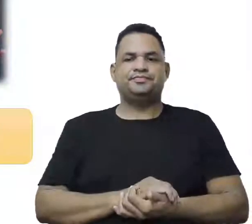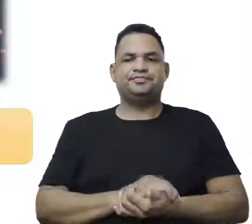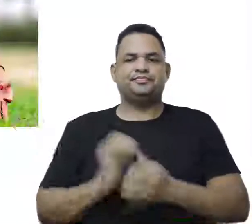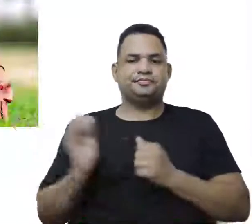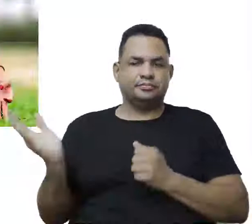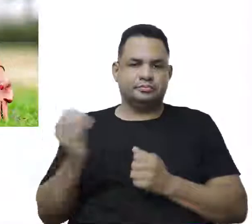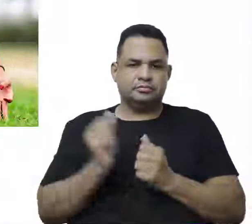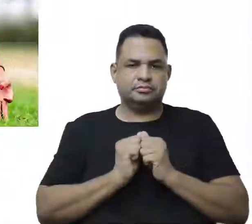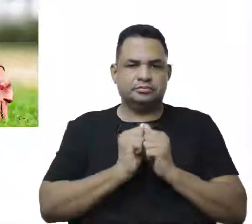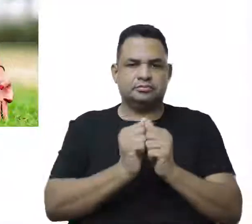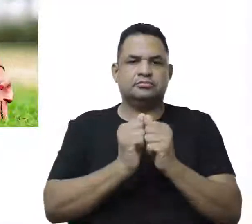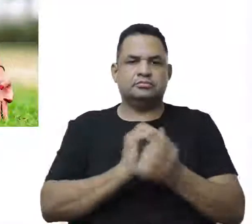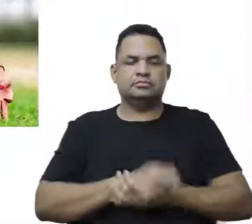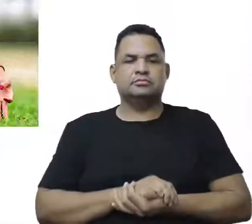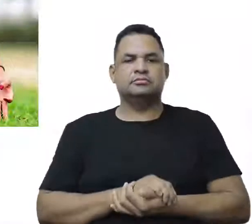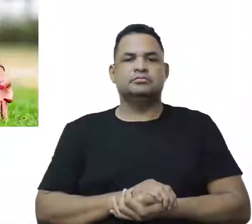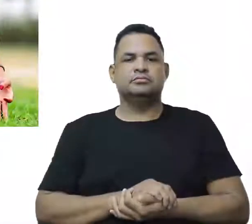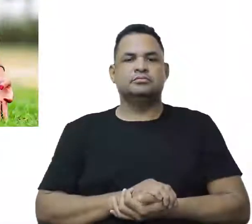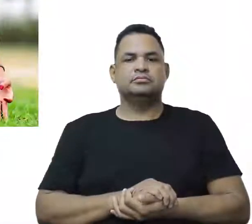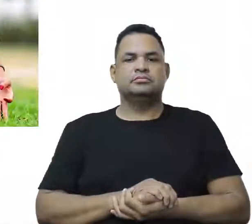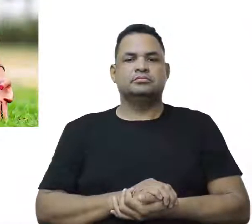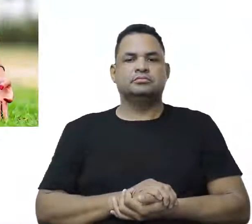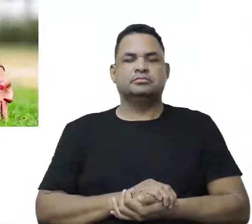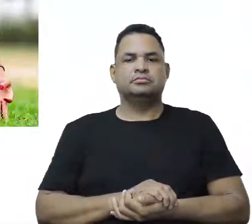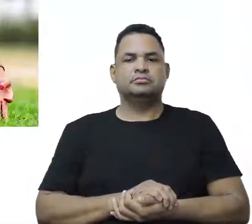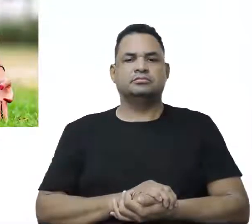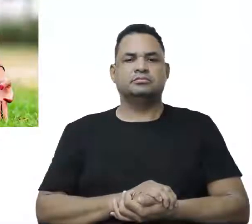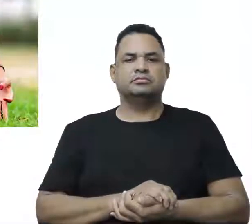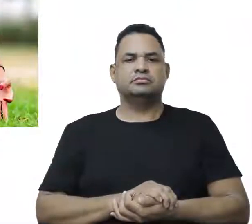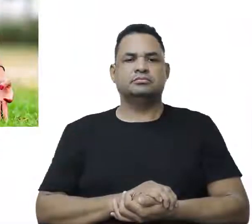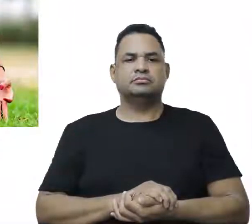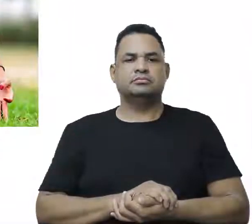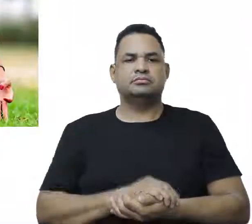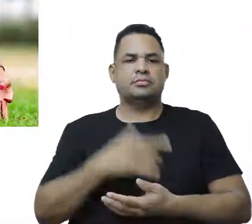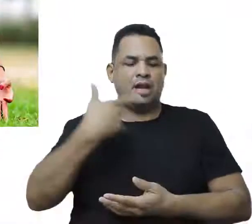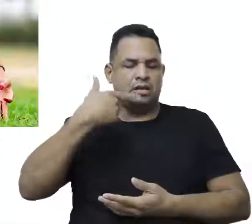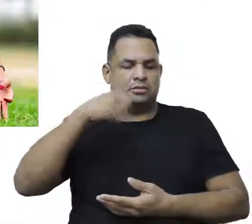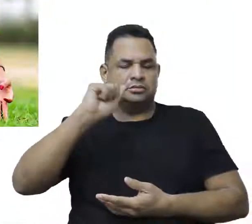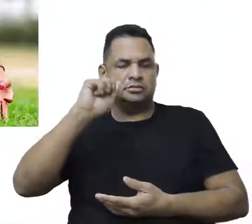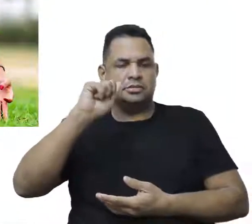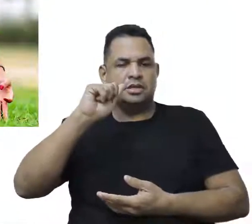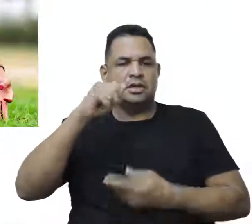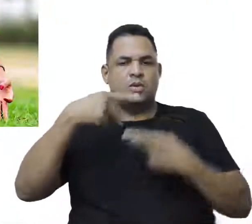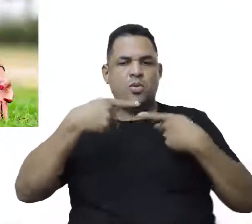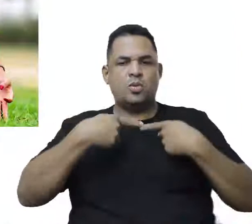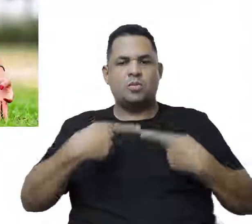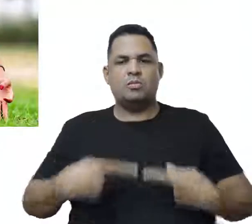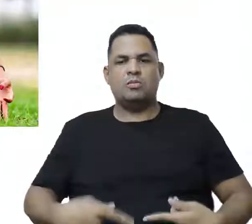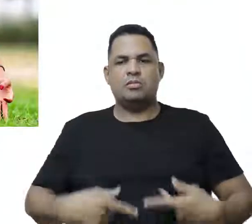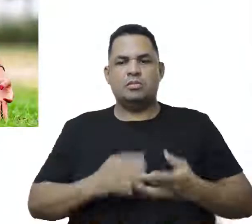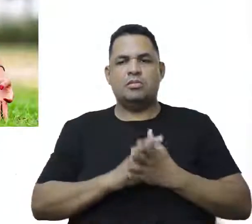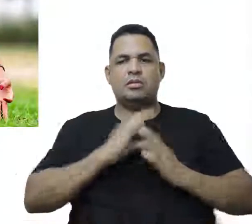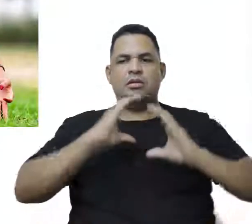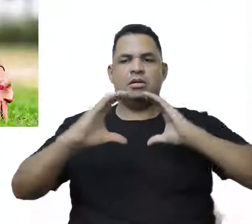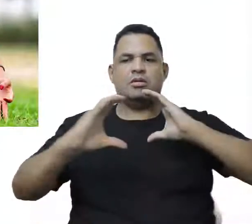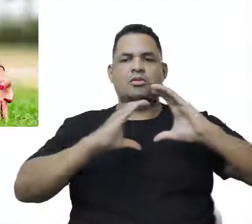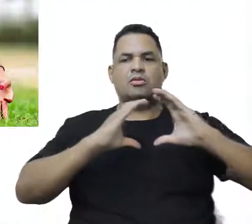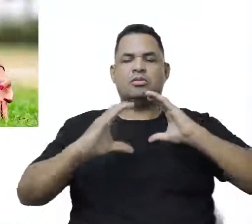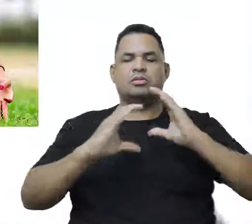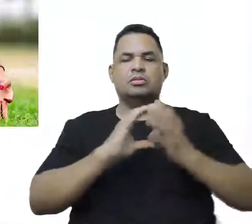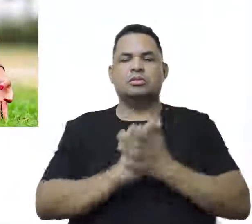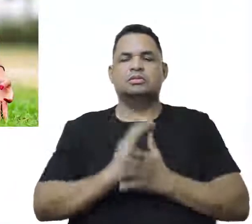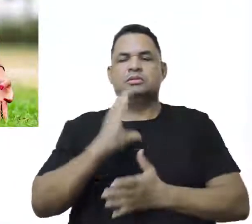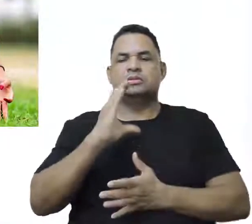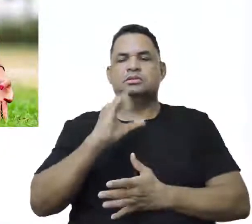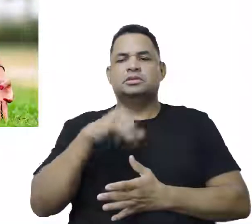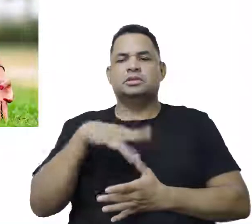comigo. Aí nós temos aqui, então, a linguagem corporal, ela é uma forma de comunicação cinésica, que